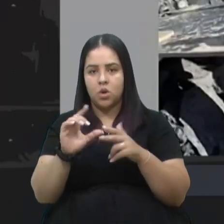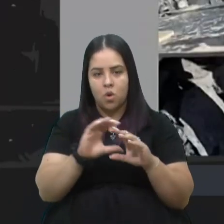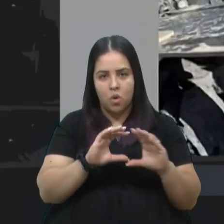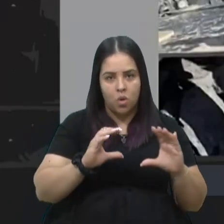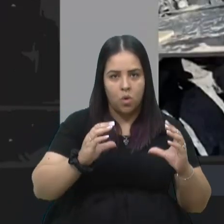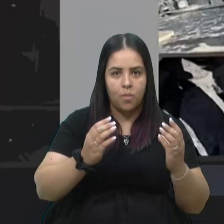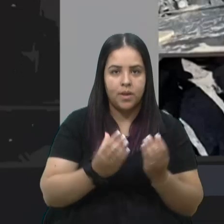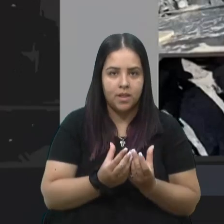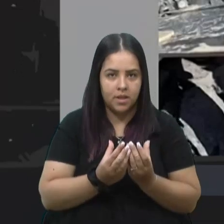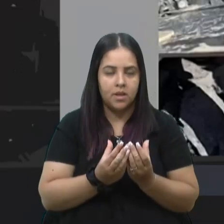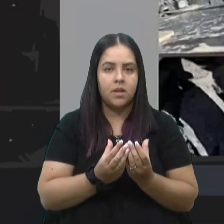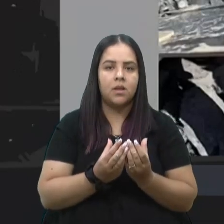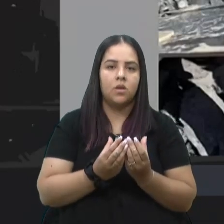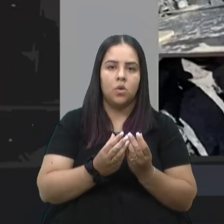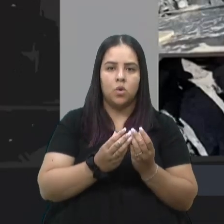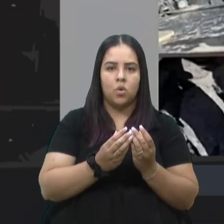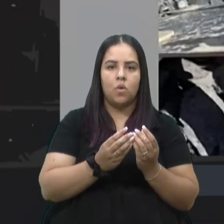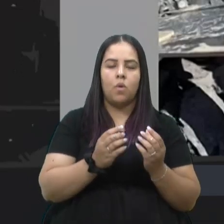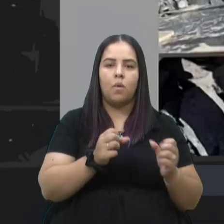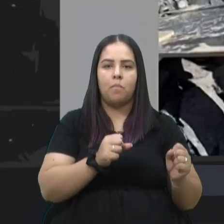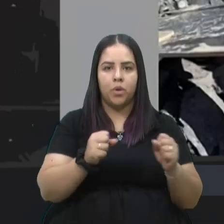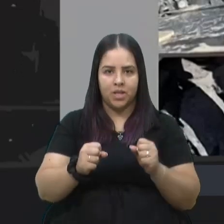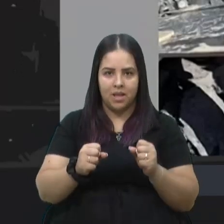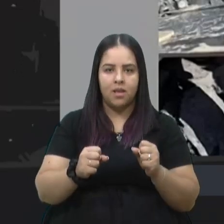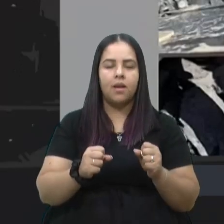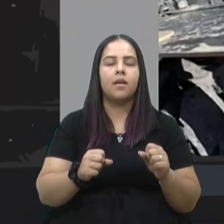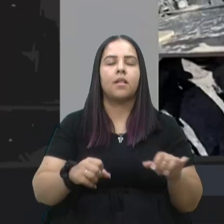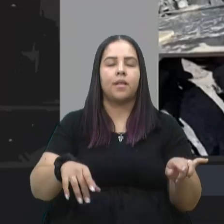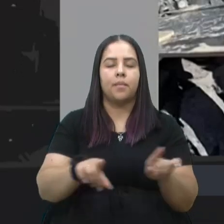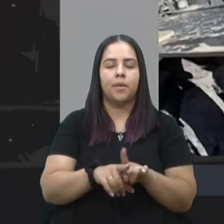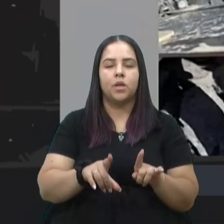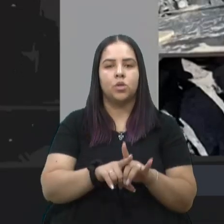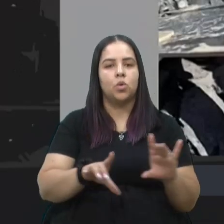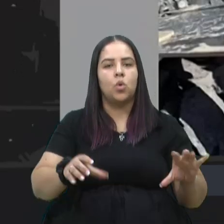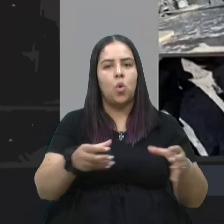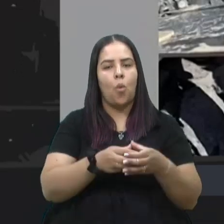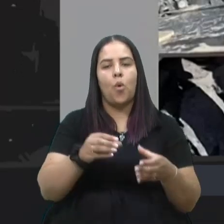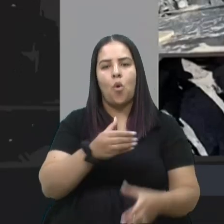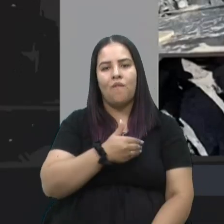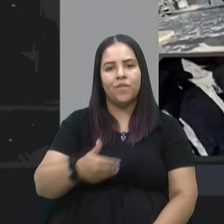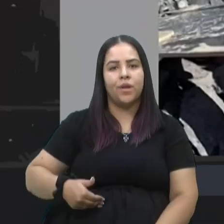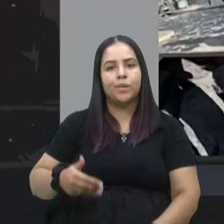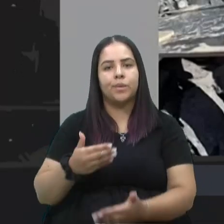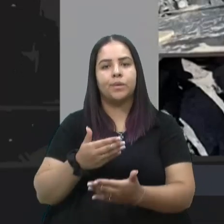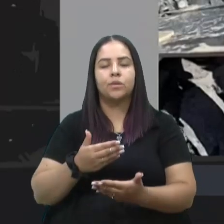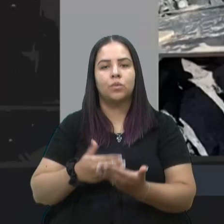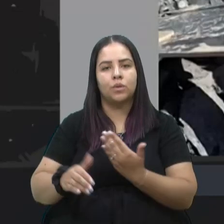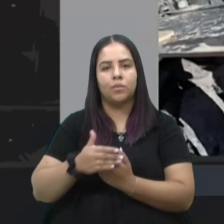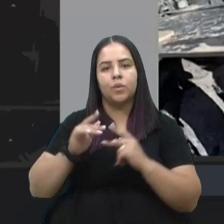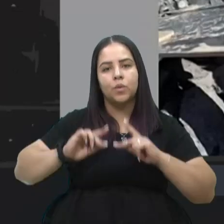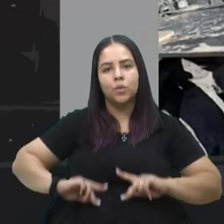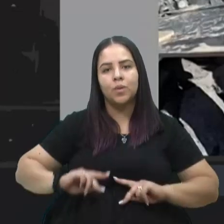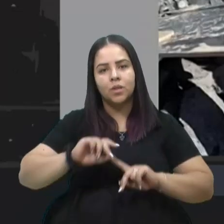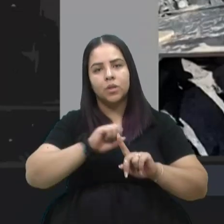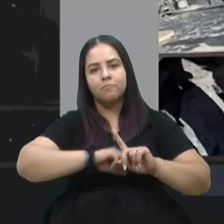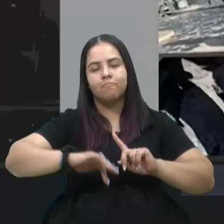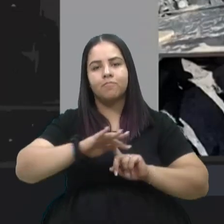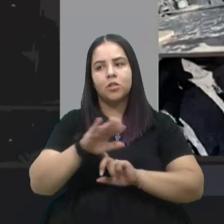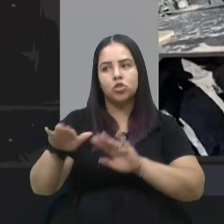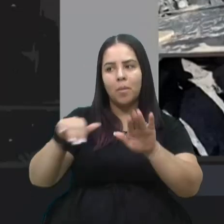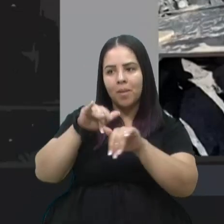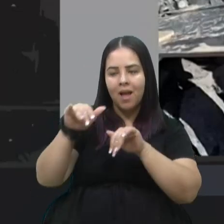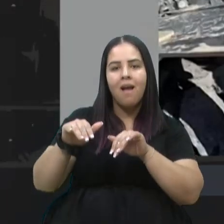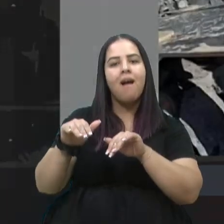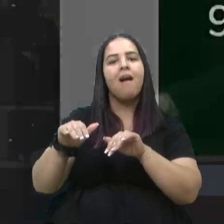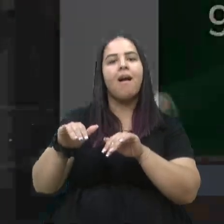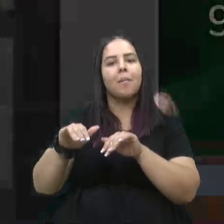comunidade, o poder público, de um modo geral, para que as pessoas, a sociedade, seja chamada a